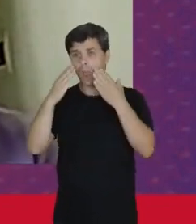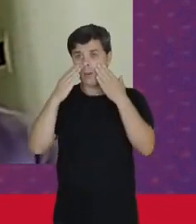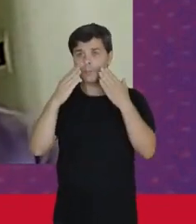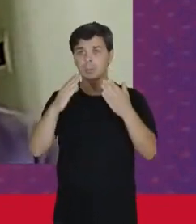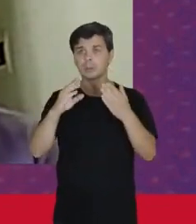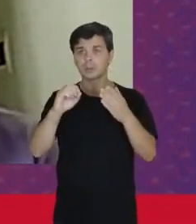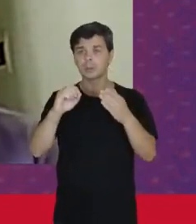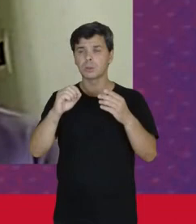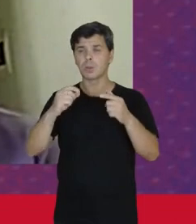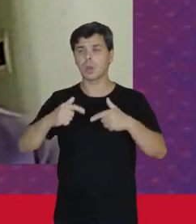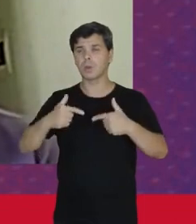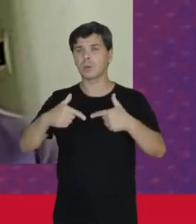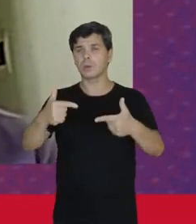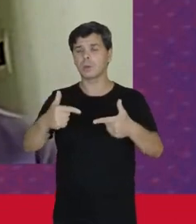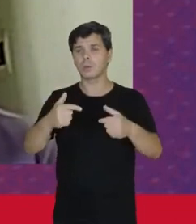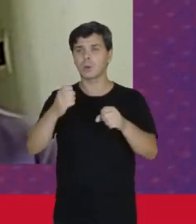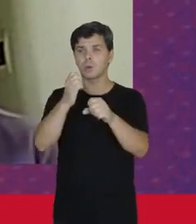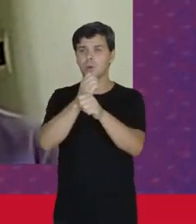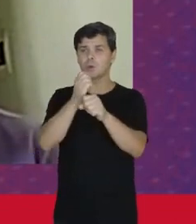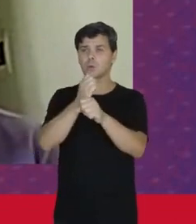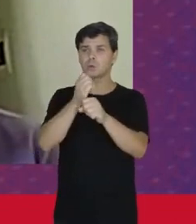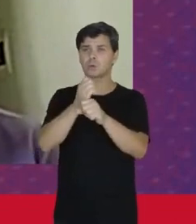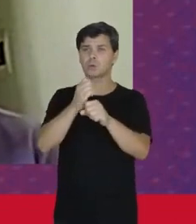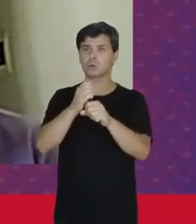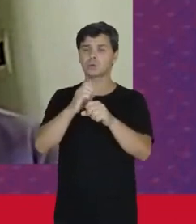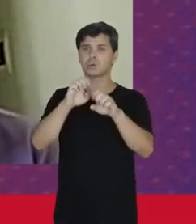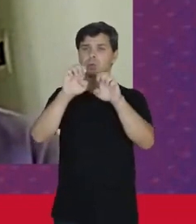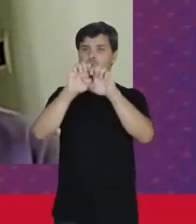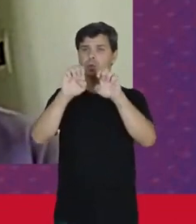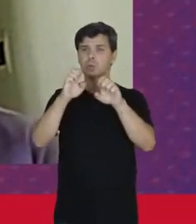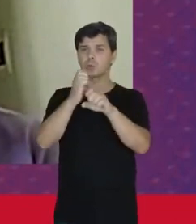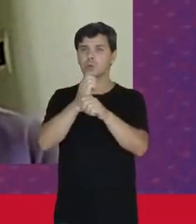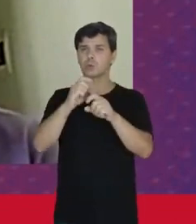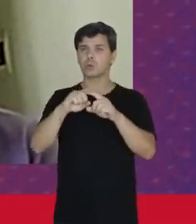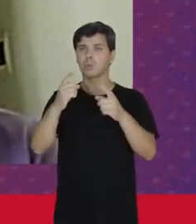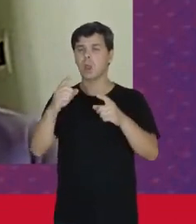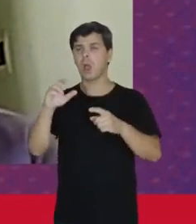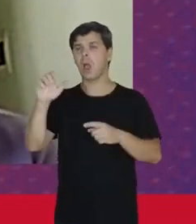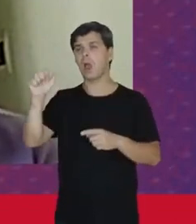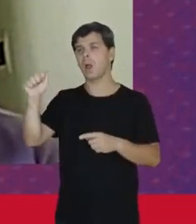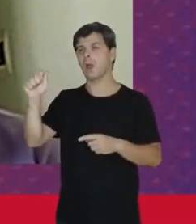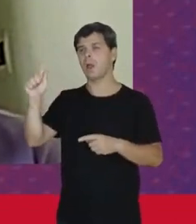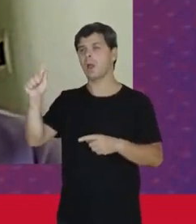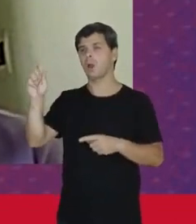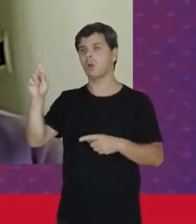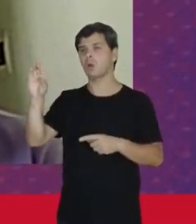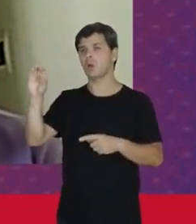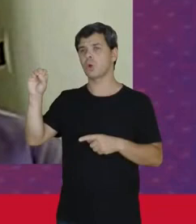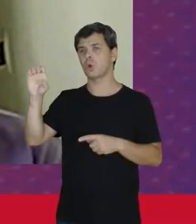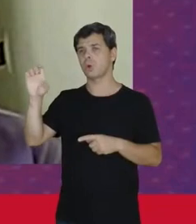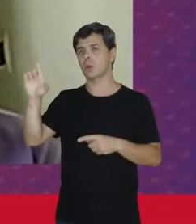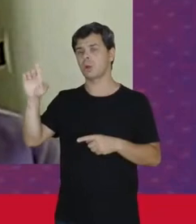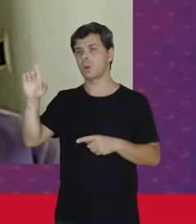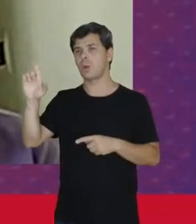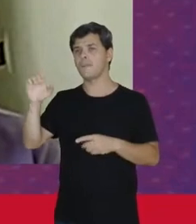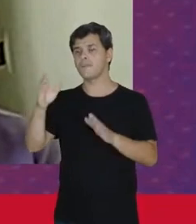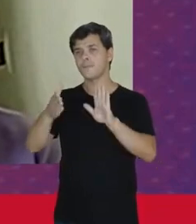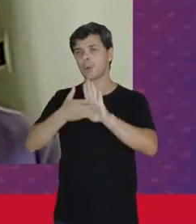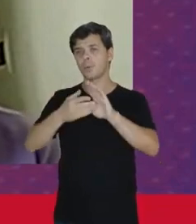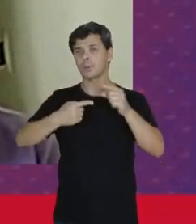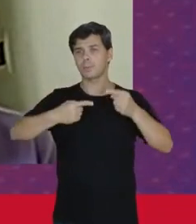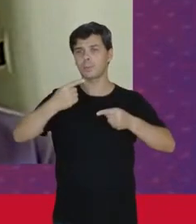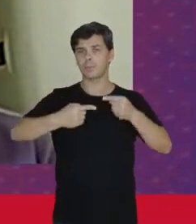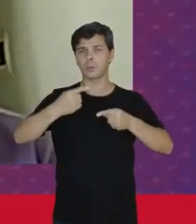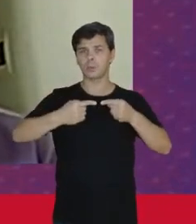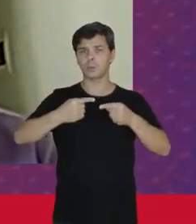uma luta e uma construção que é a agroecologia como uma proposta realmente política, para a